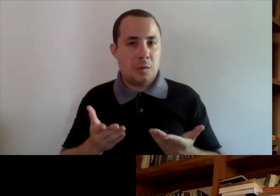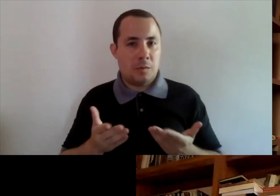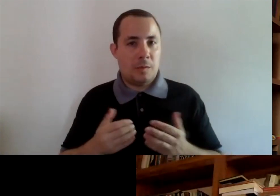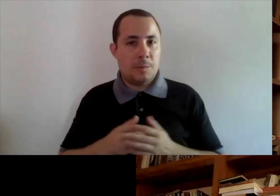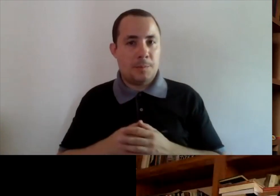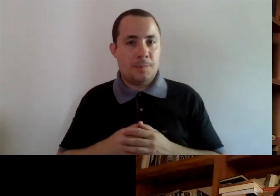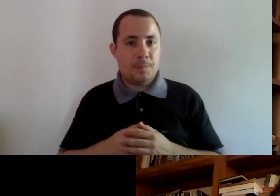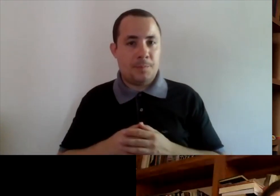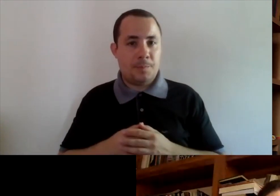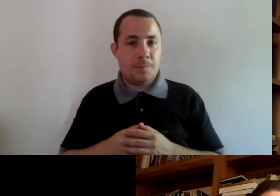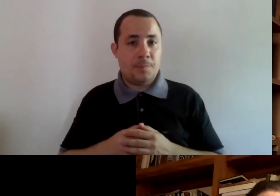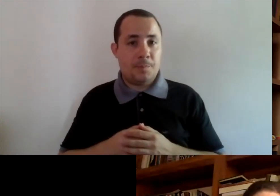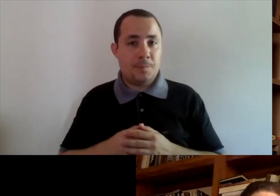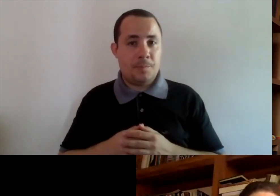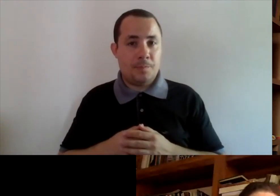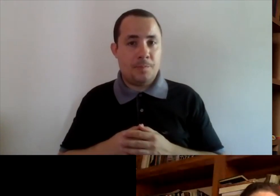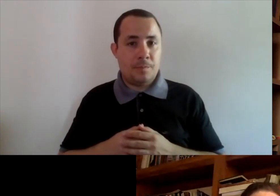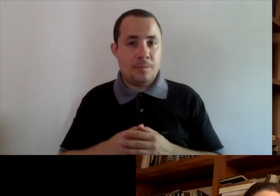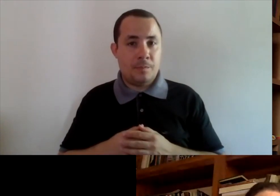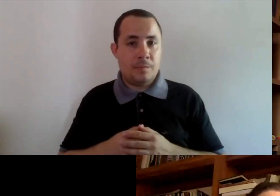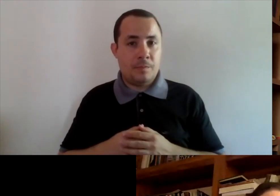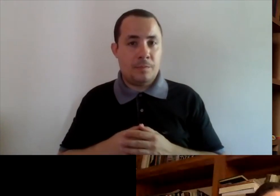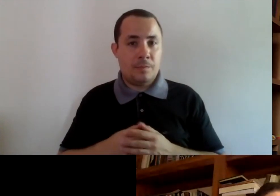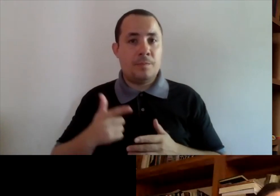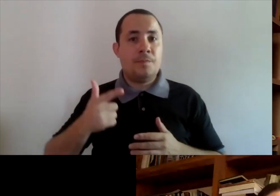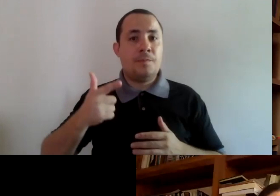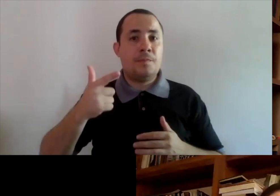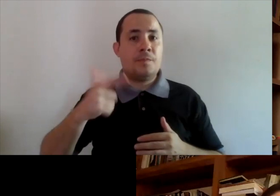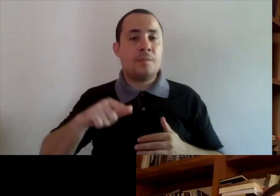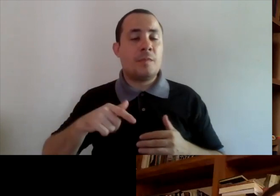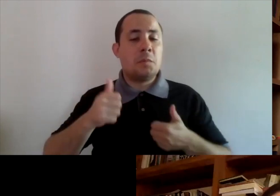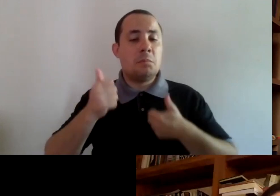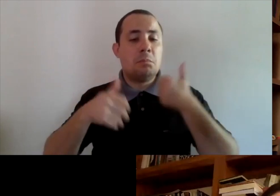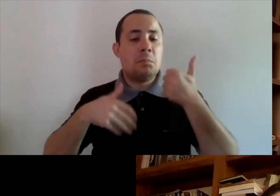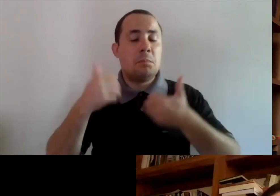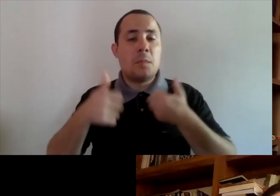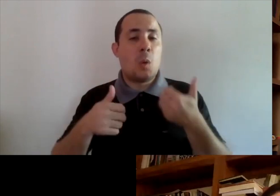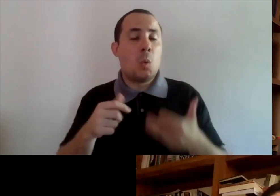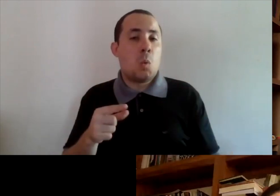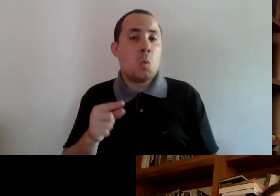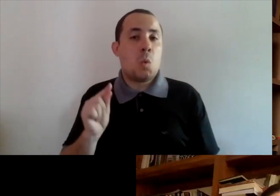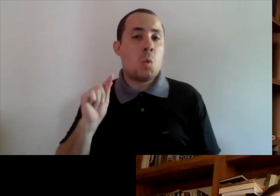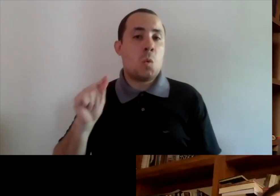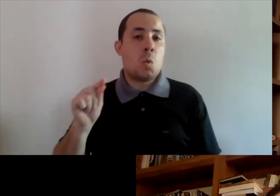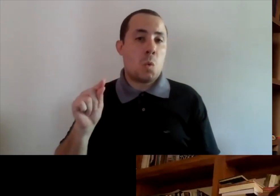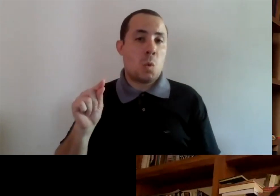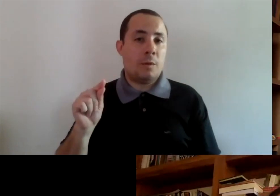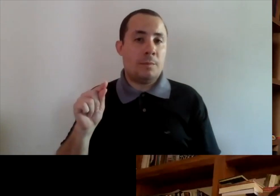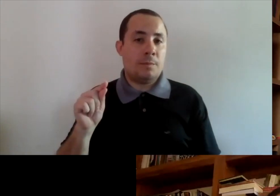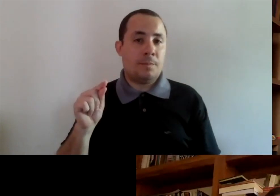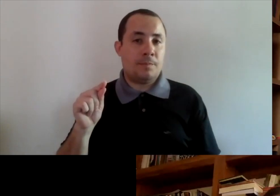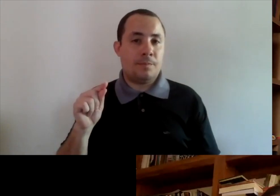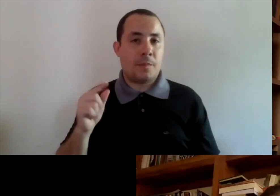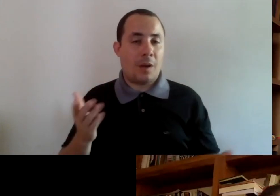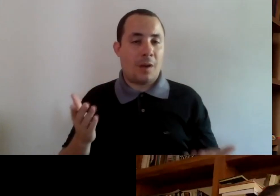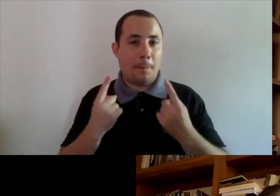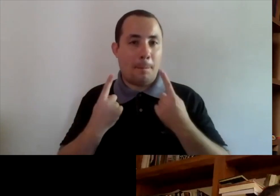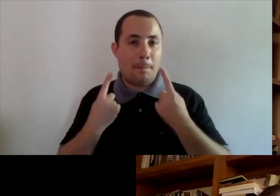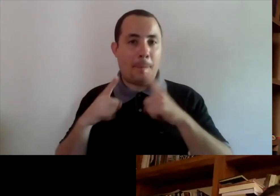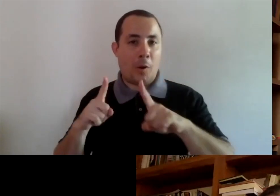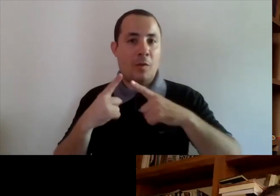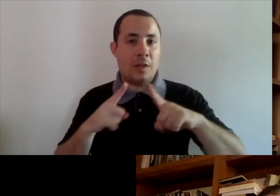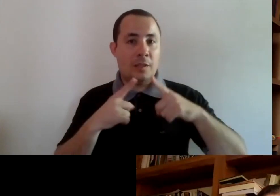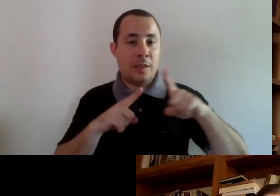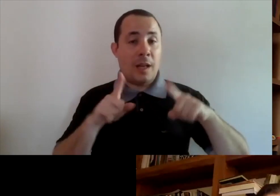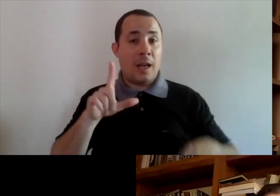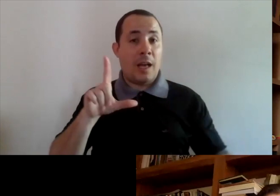e qual o lugar, né, do qual nós vamos falar, né? A ideia, a provocação é essa sobre literatura